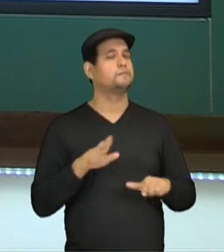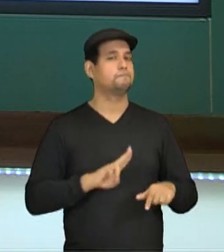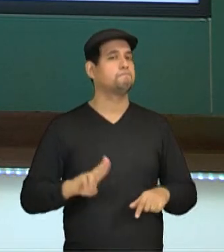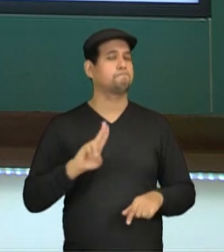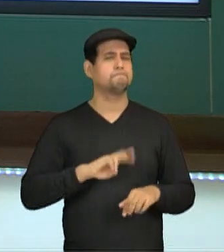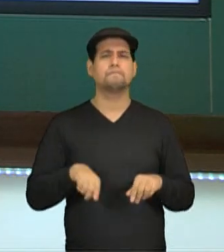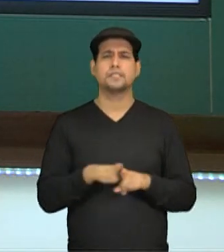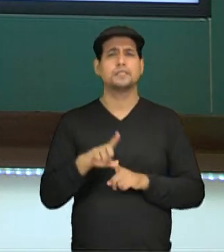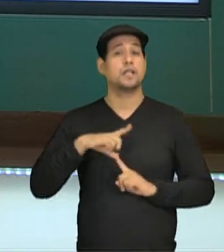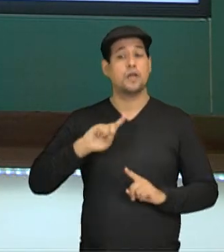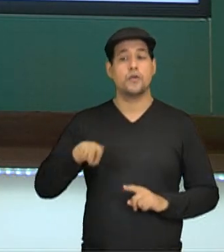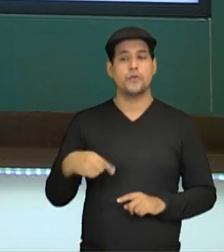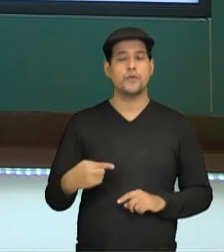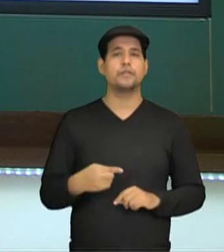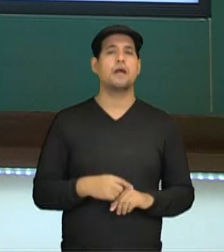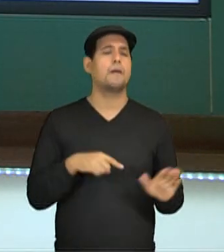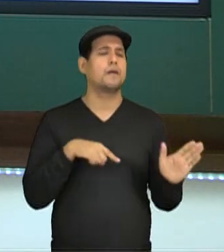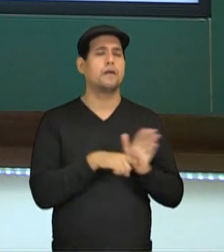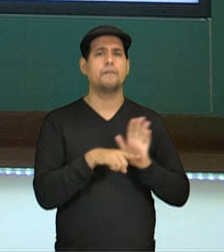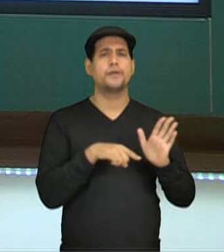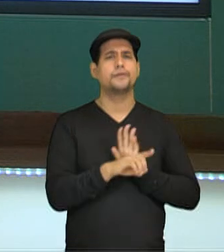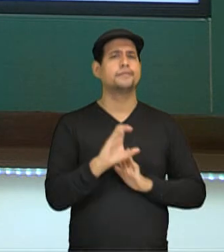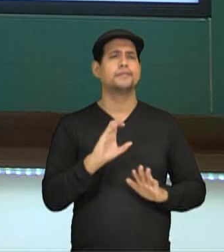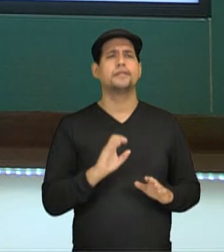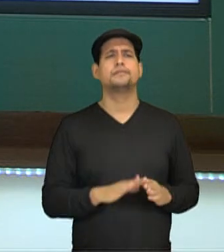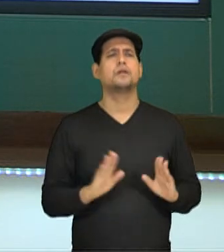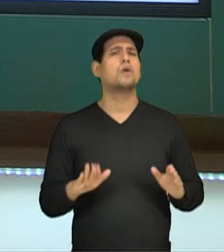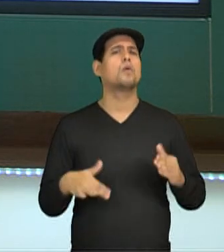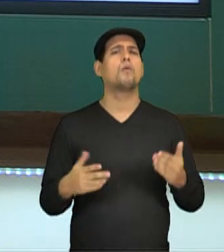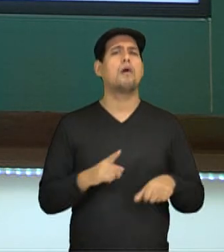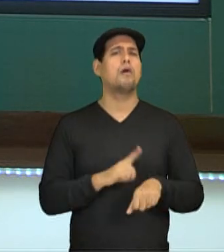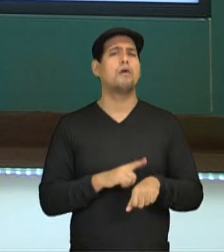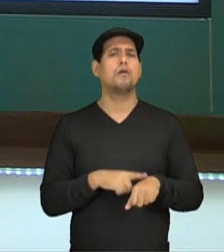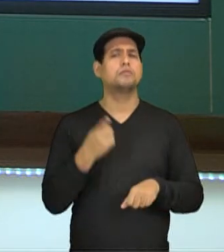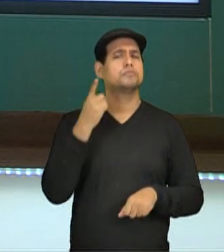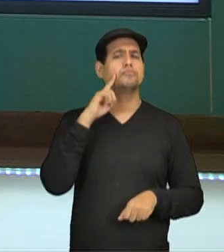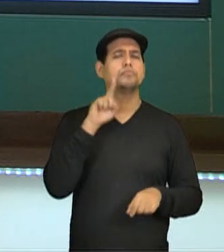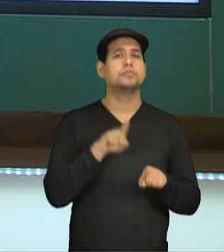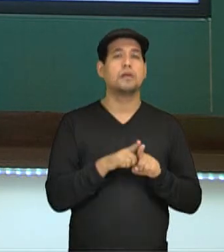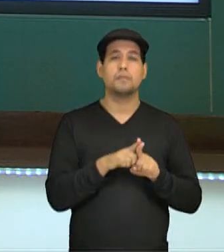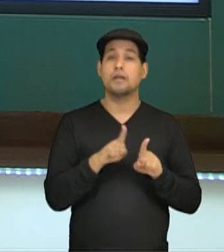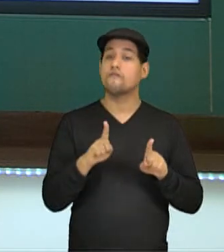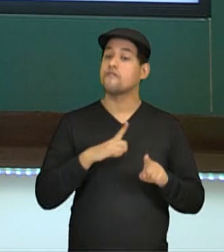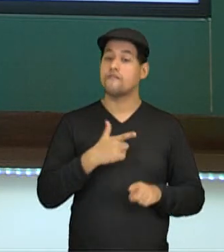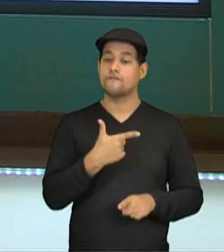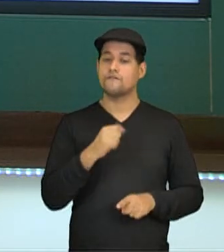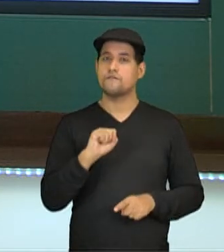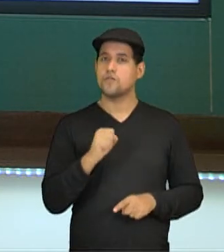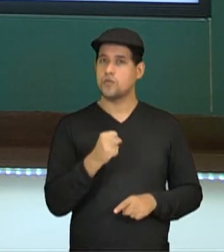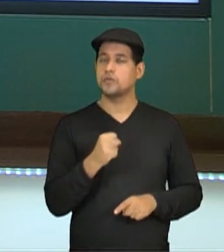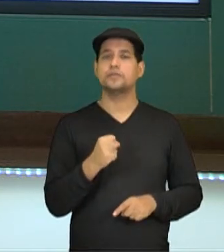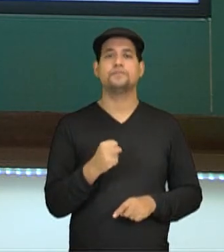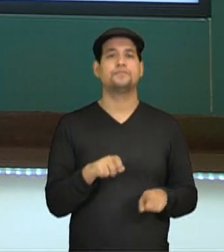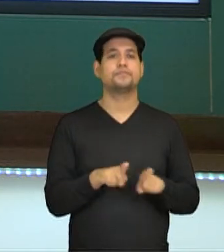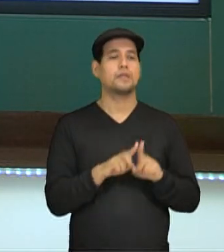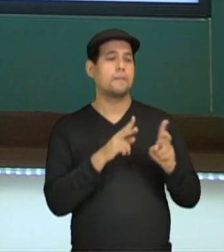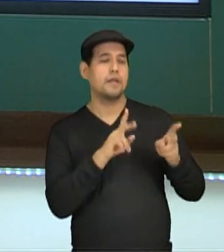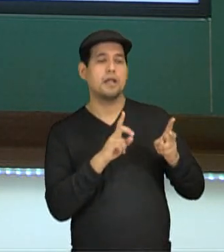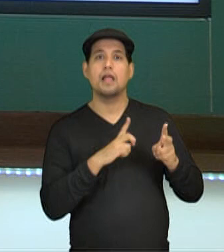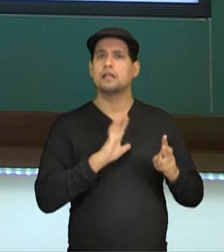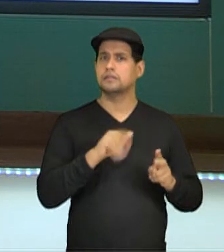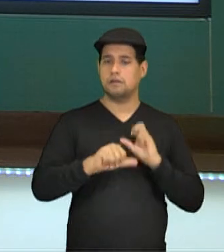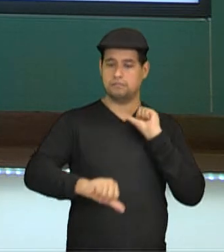E tinha mais uma, né? A pergunta C dizia em qual horário do dia a temperatura foi de 28 graus. Então, repare que agora